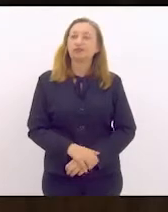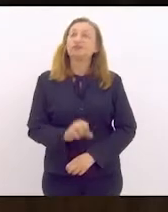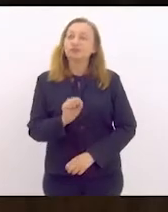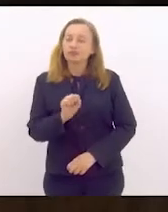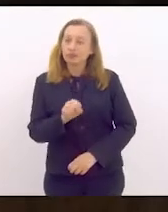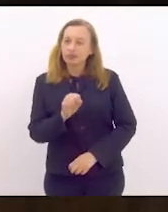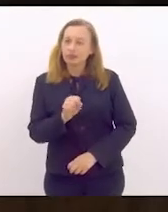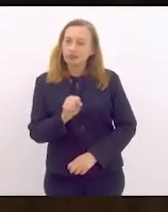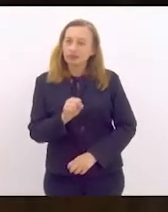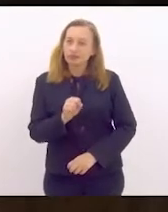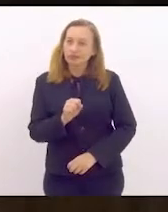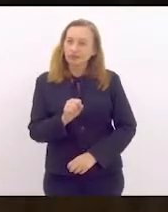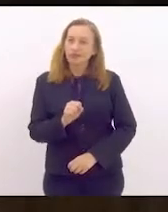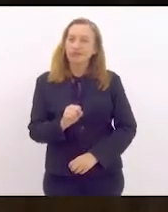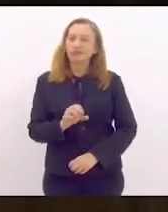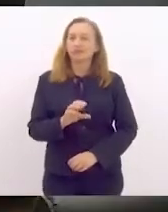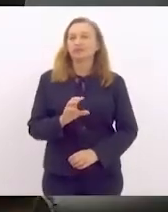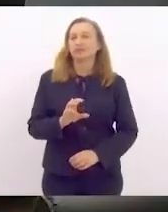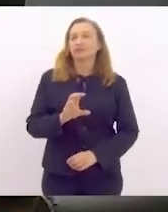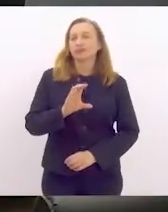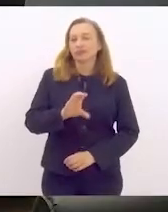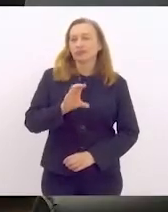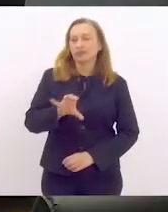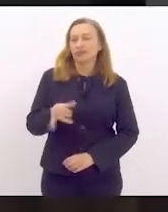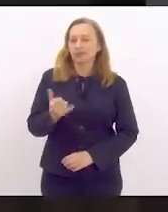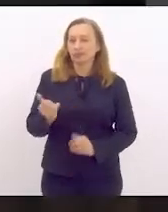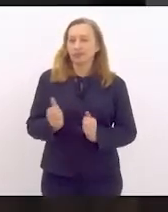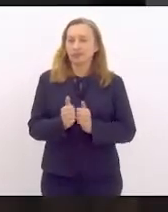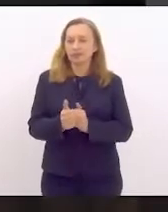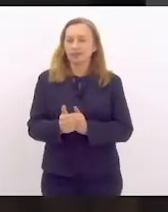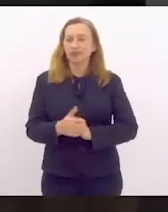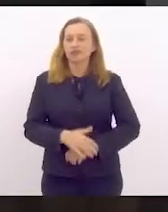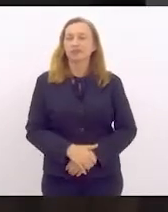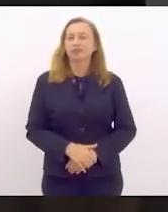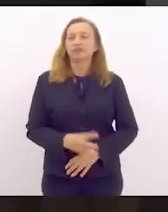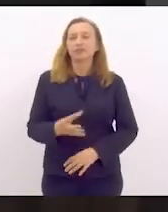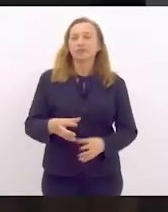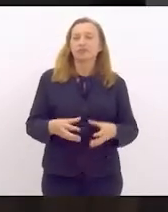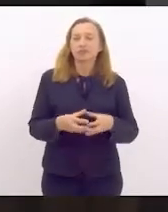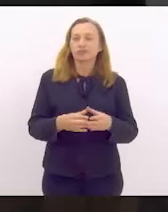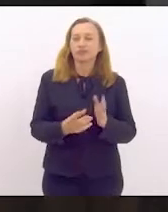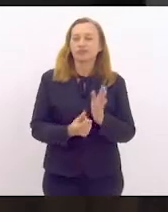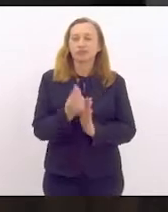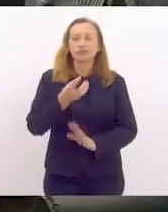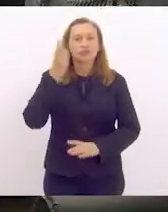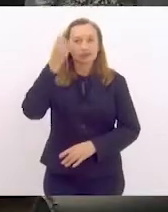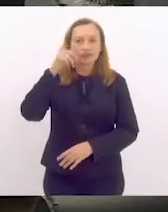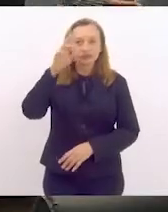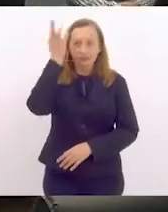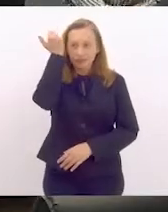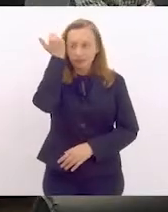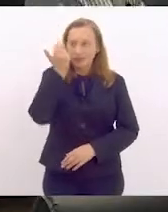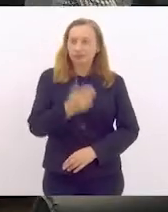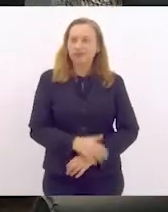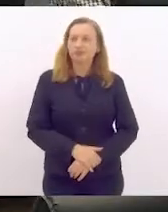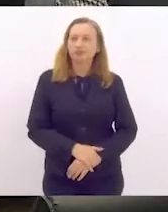Favorável nos termos do parecer da CCJ. Pela Comissão de Orçamento, deputada Eliomar Coelho.